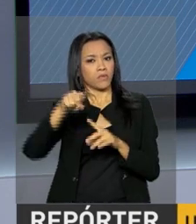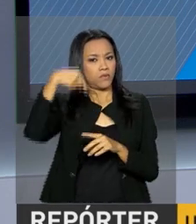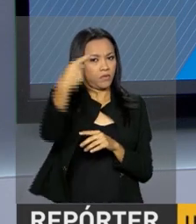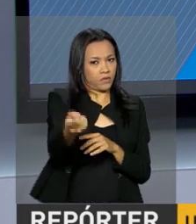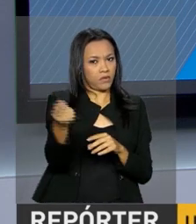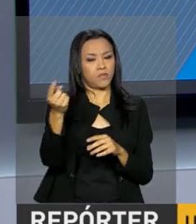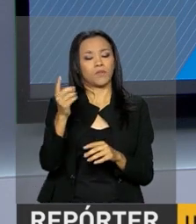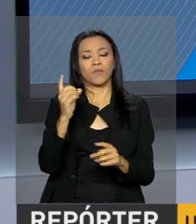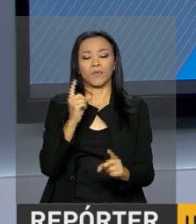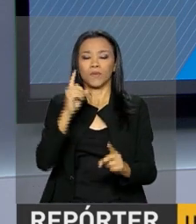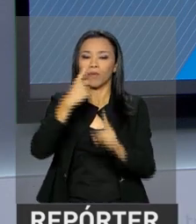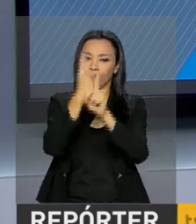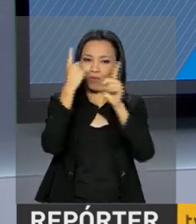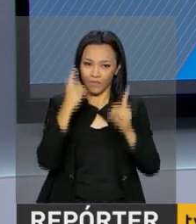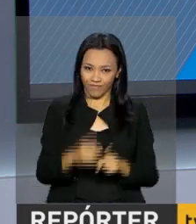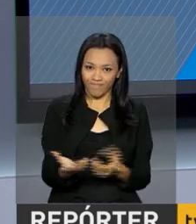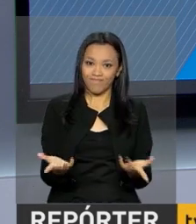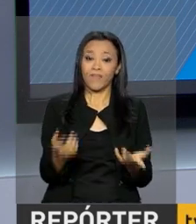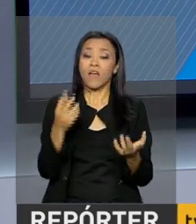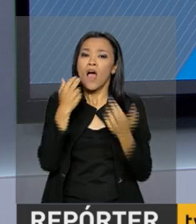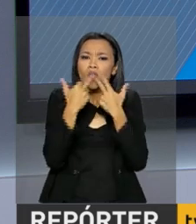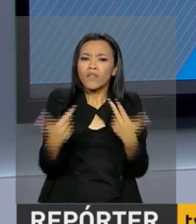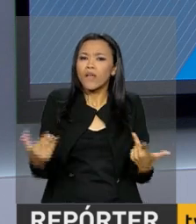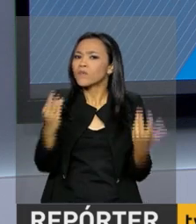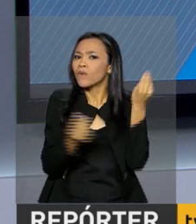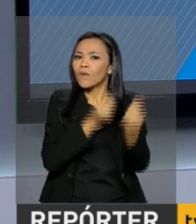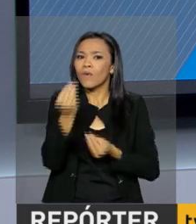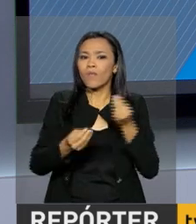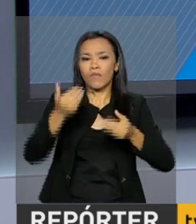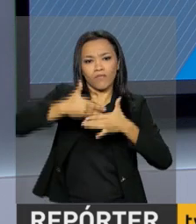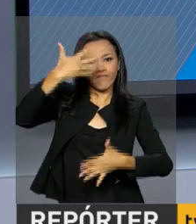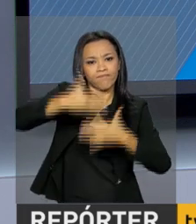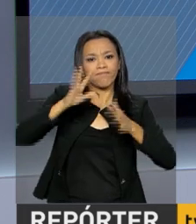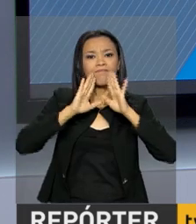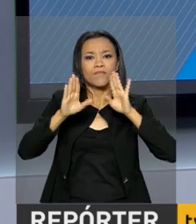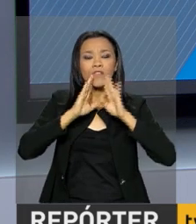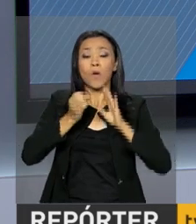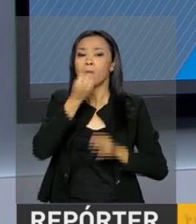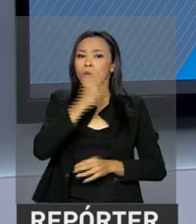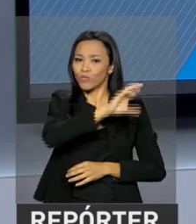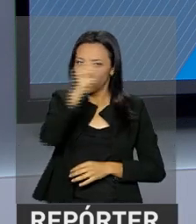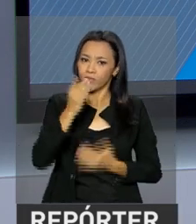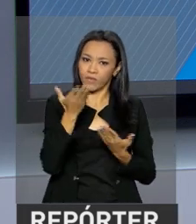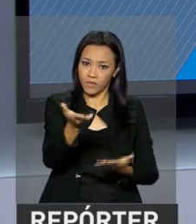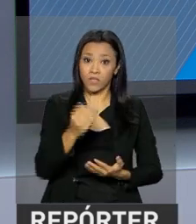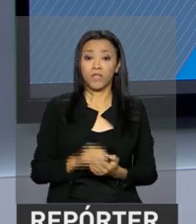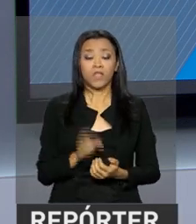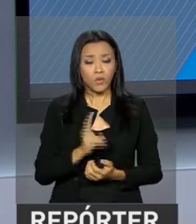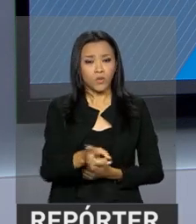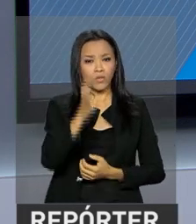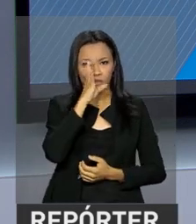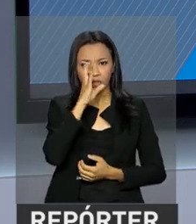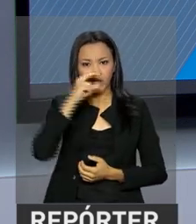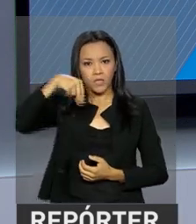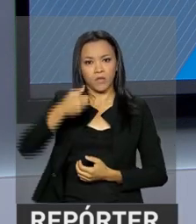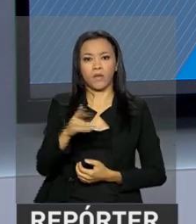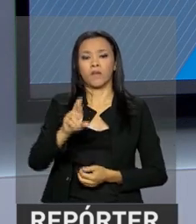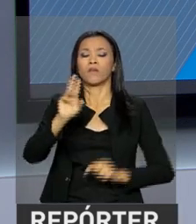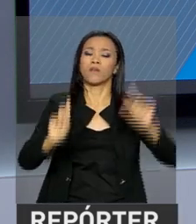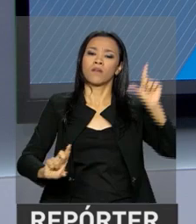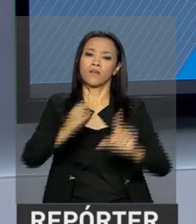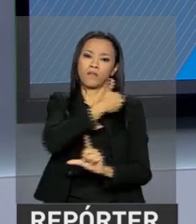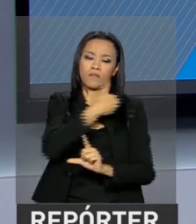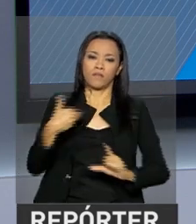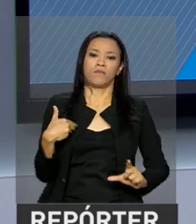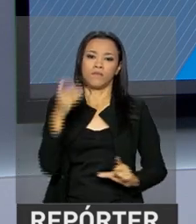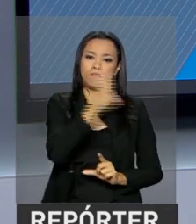a próxima edição acompanhe as novidades também em nossas redes sociais um bom dia para você e continue com a gente aqui na nbr